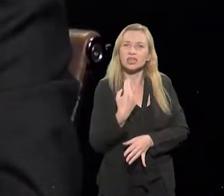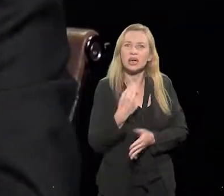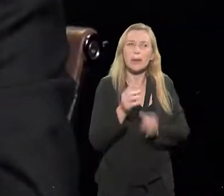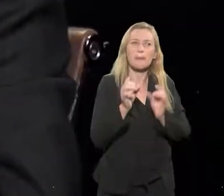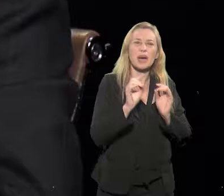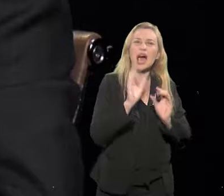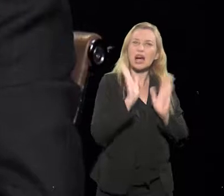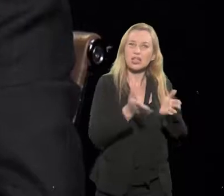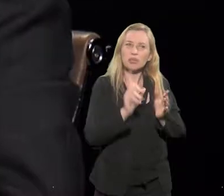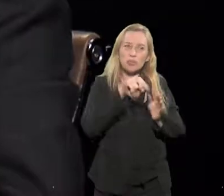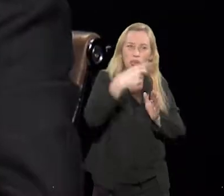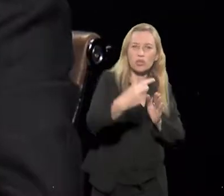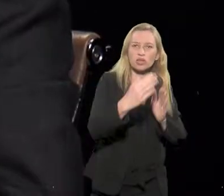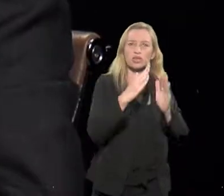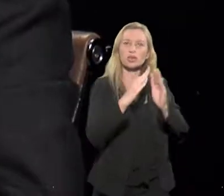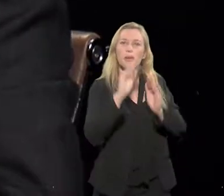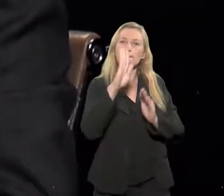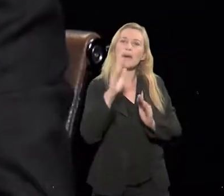picolé, barraqueiro,